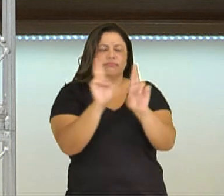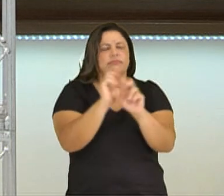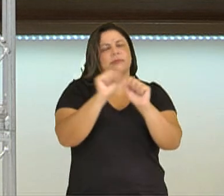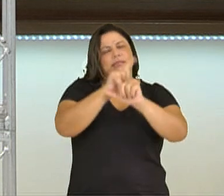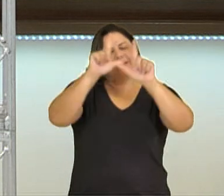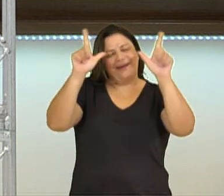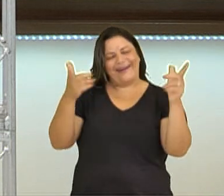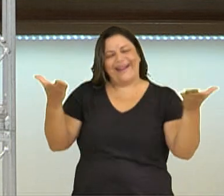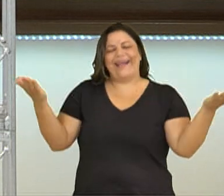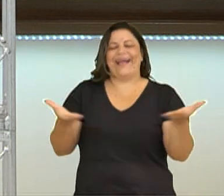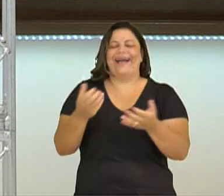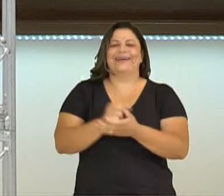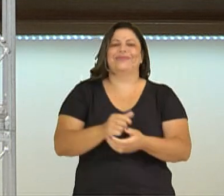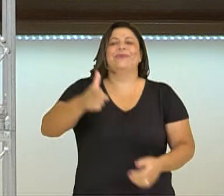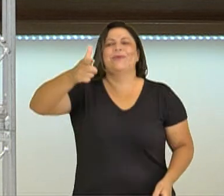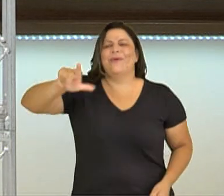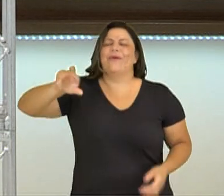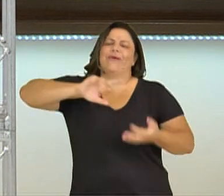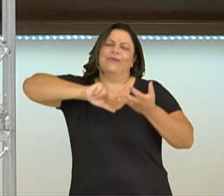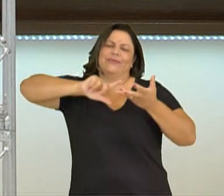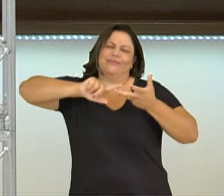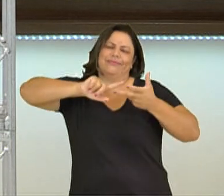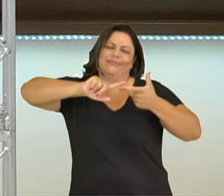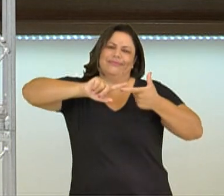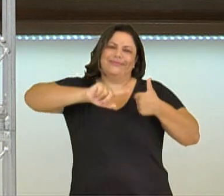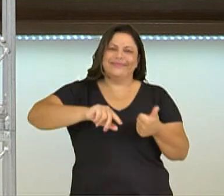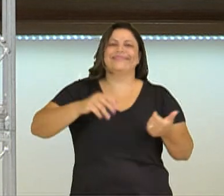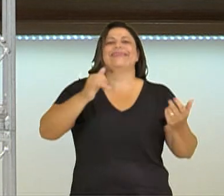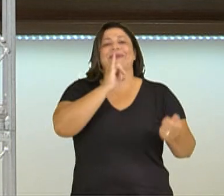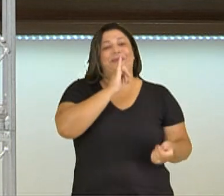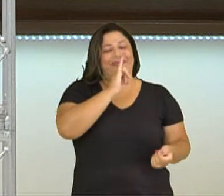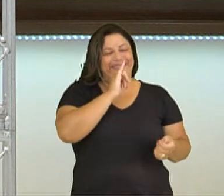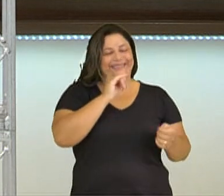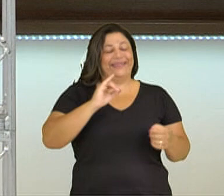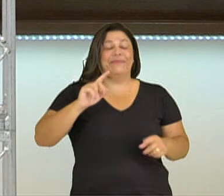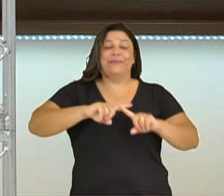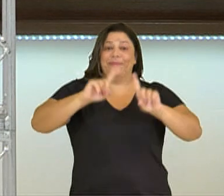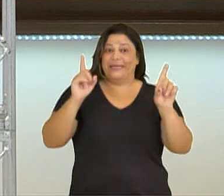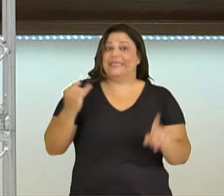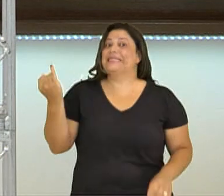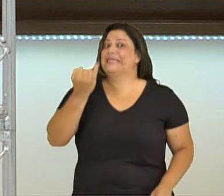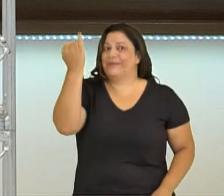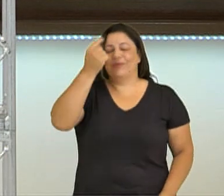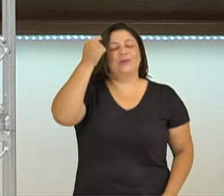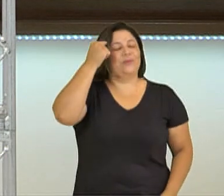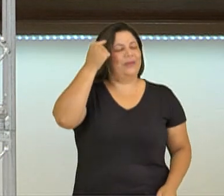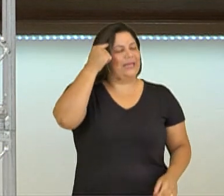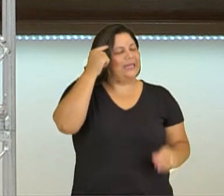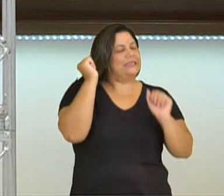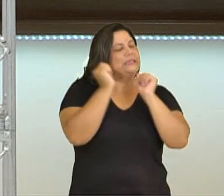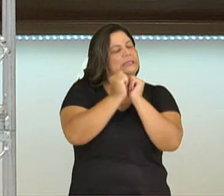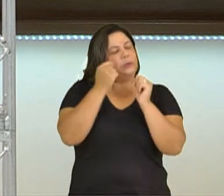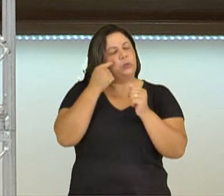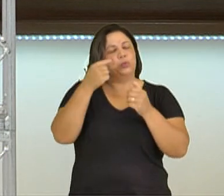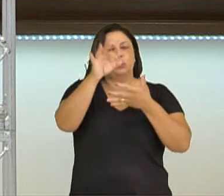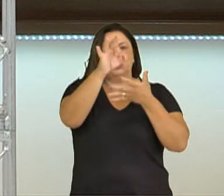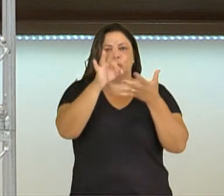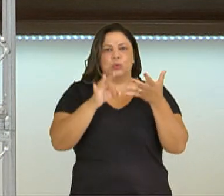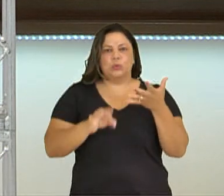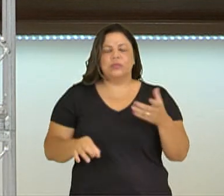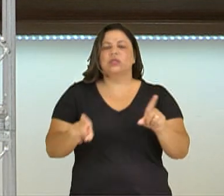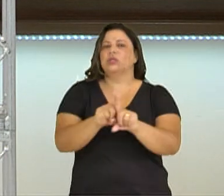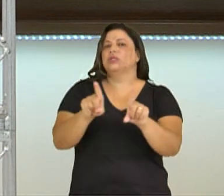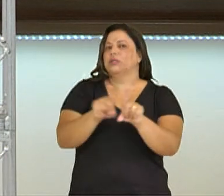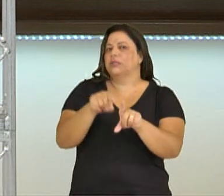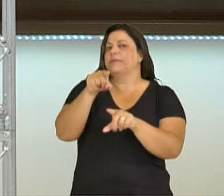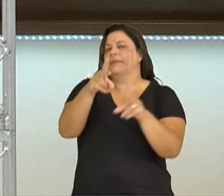feito inúmeras outras além dos exemplos que eu trouxe, mas é importante a gente pensar junto ali, corrigir, pelo menos